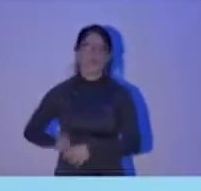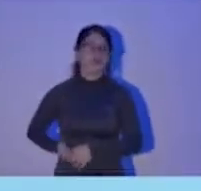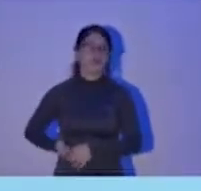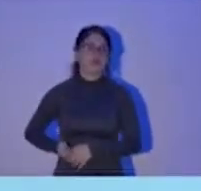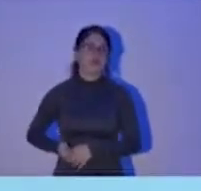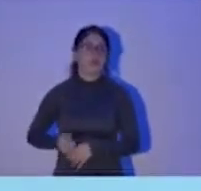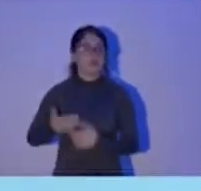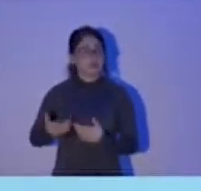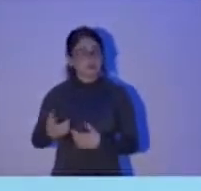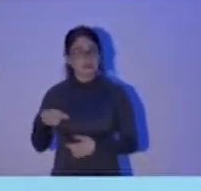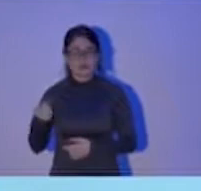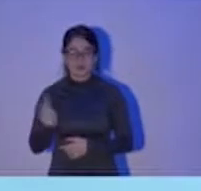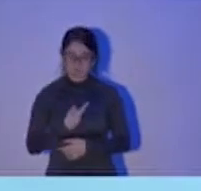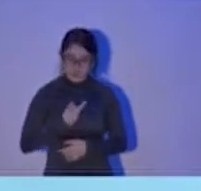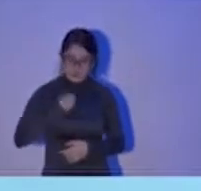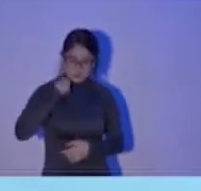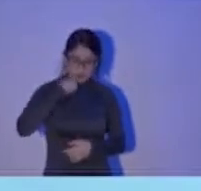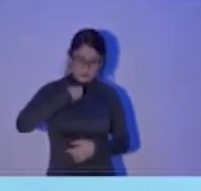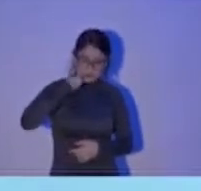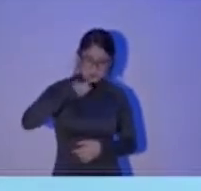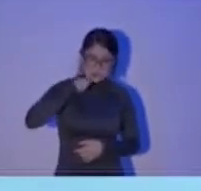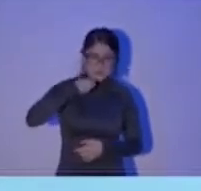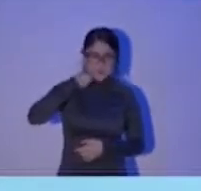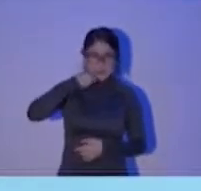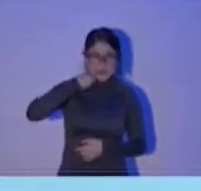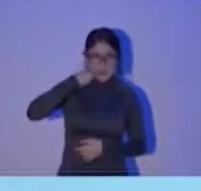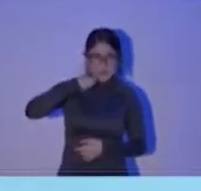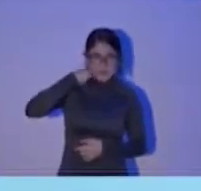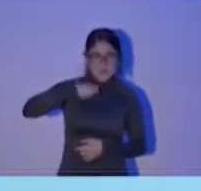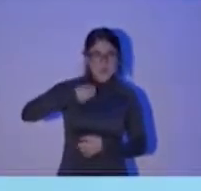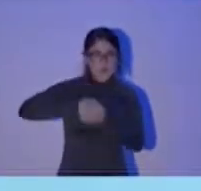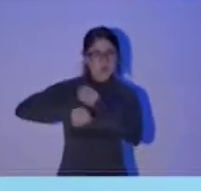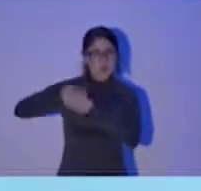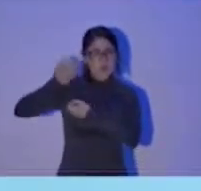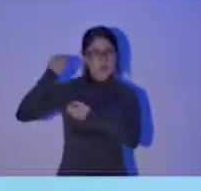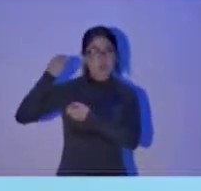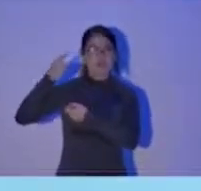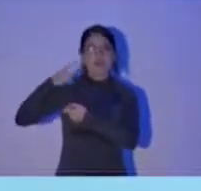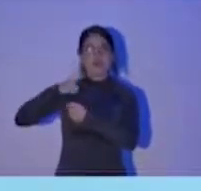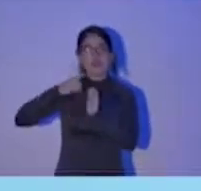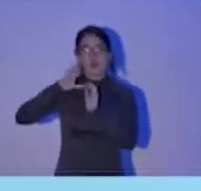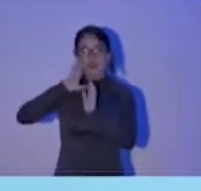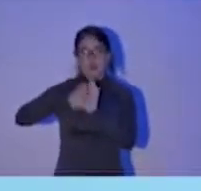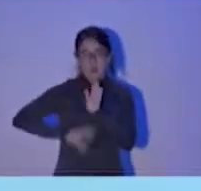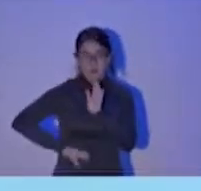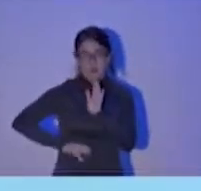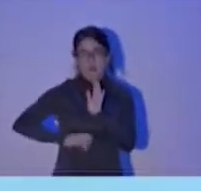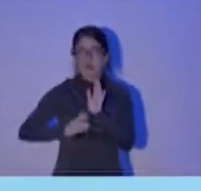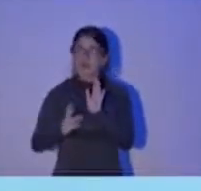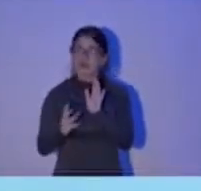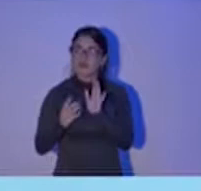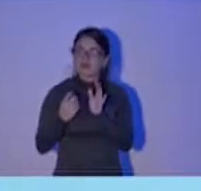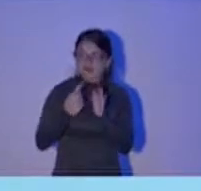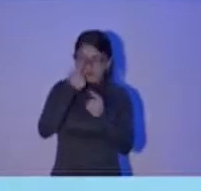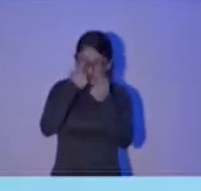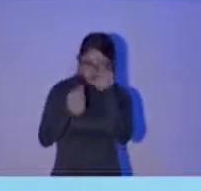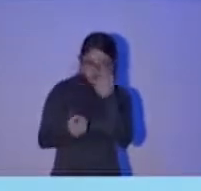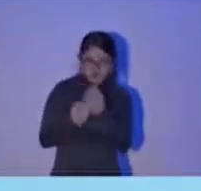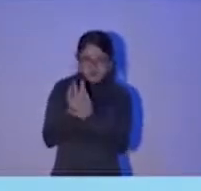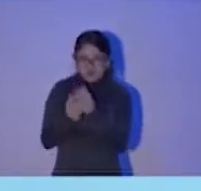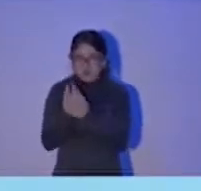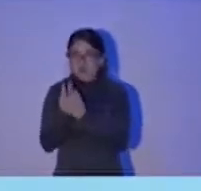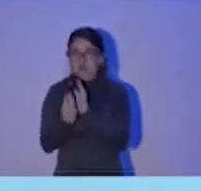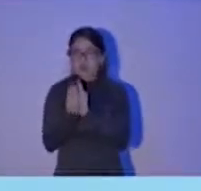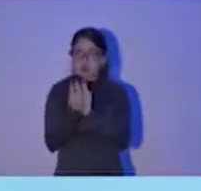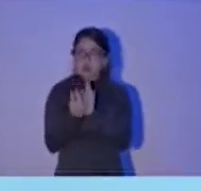experiência, nós vivenciamos nos estados, no ano passado, o processo de construção dos currículos, que foi muito rico diante da dificuldade